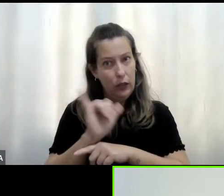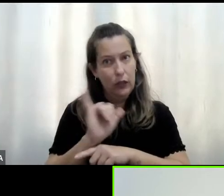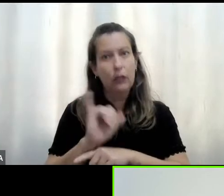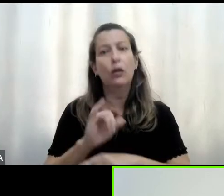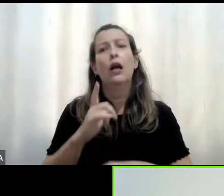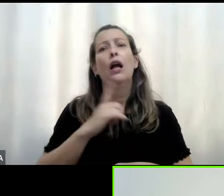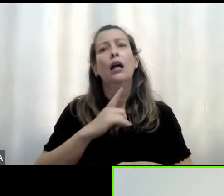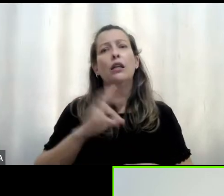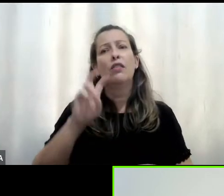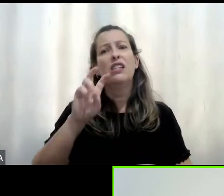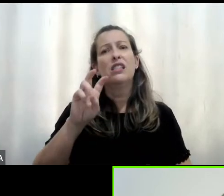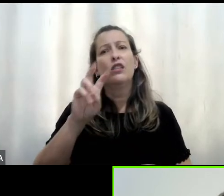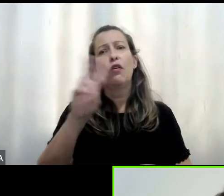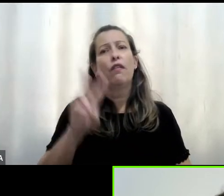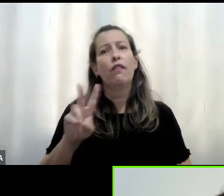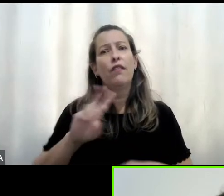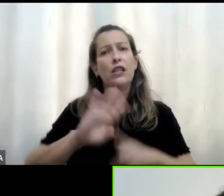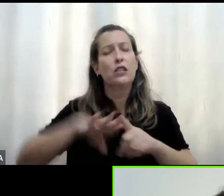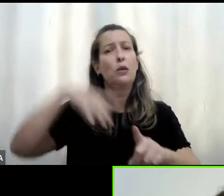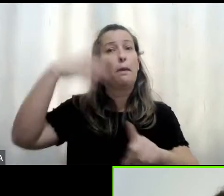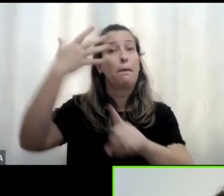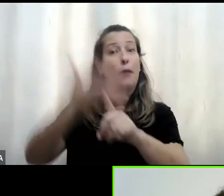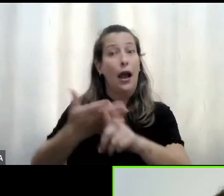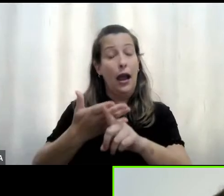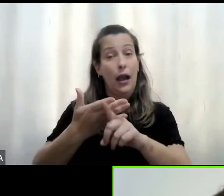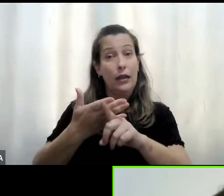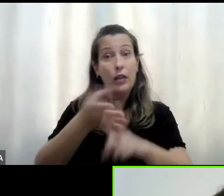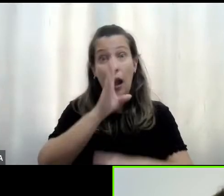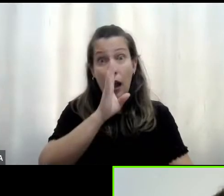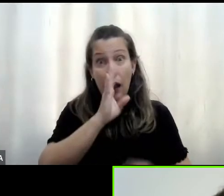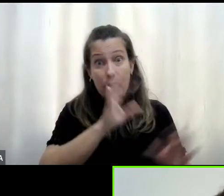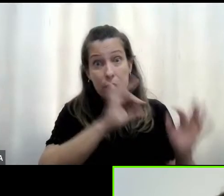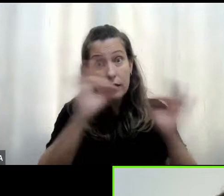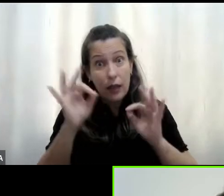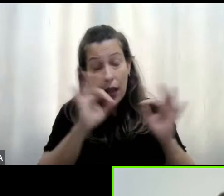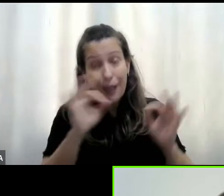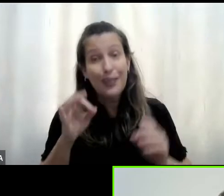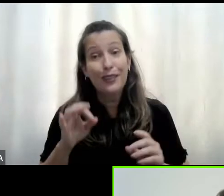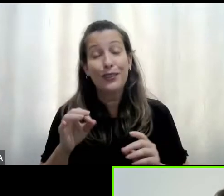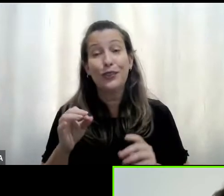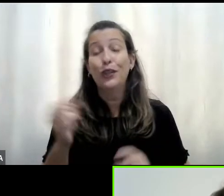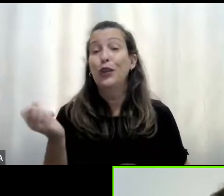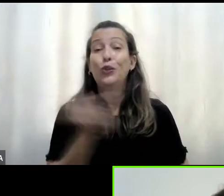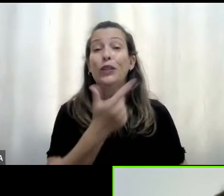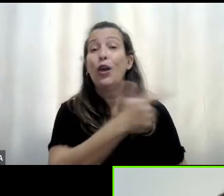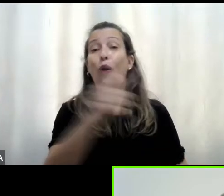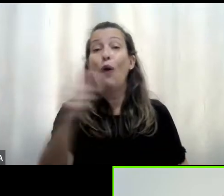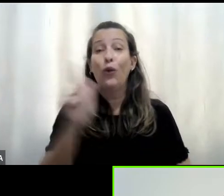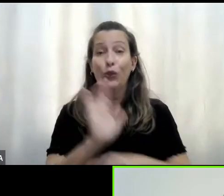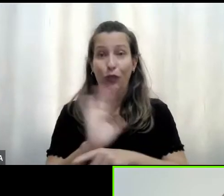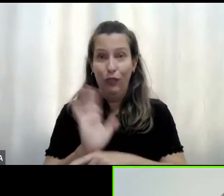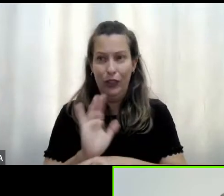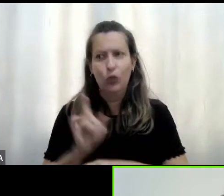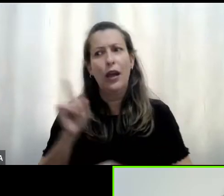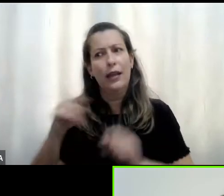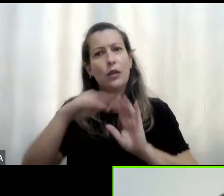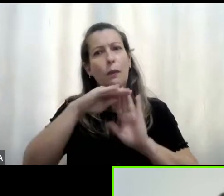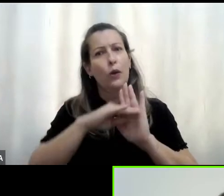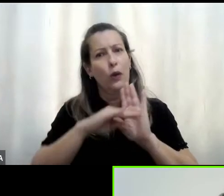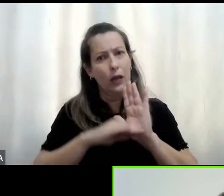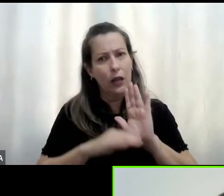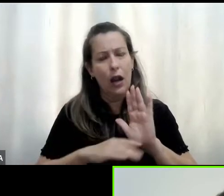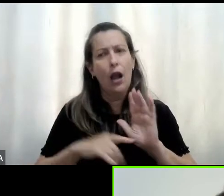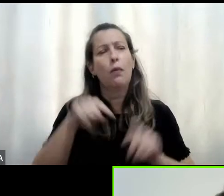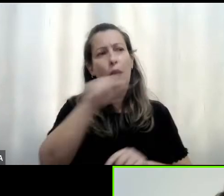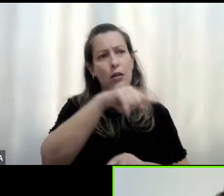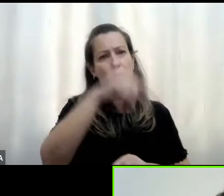5 vezes mais acesso do que os outros que estavam sendo exibidos nas outras semanas, né? Então, é um programa que ele chamou a atenção. A gente tem comentários, a